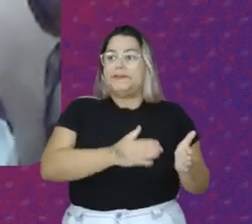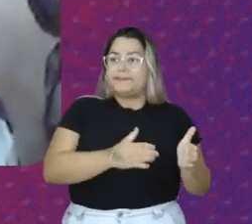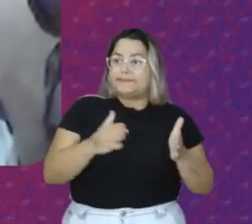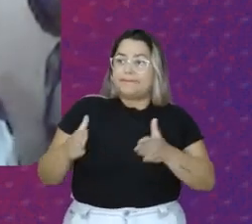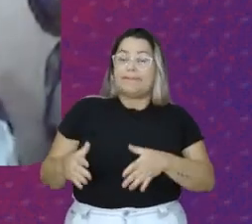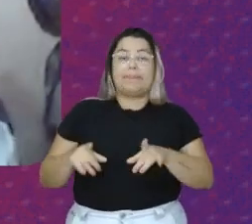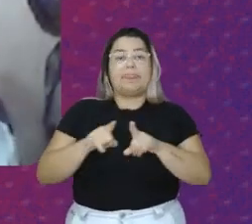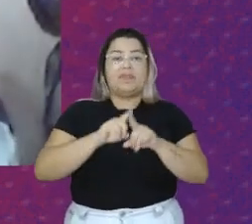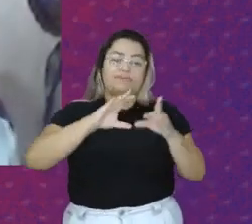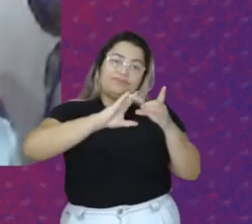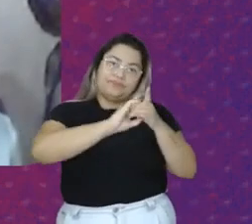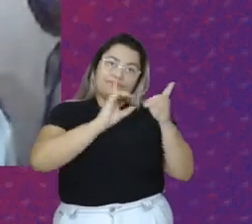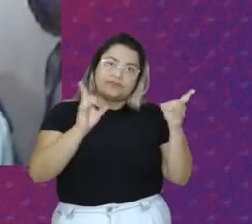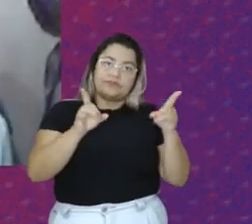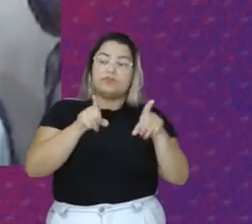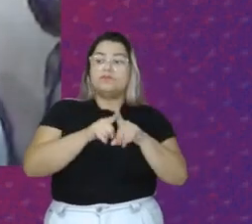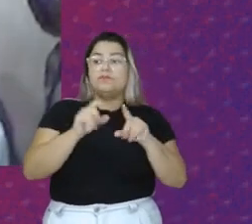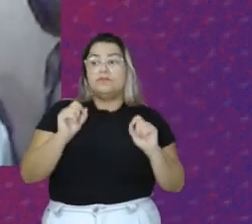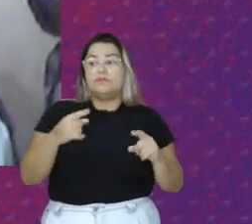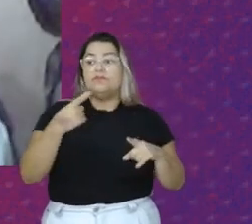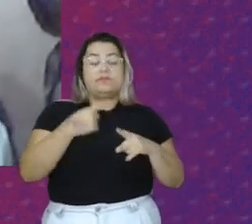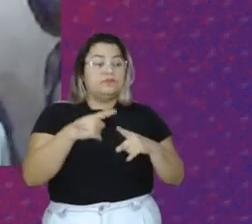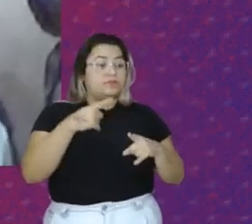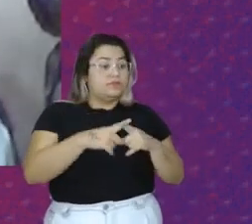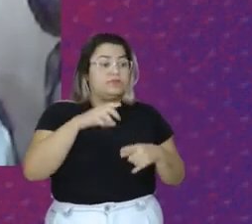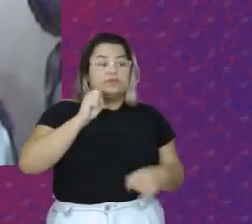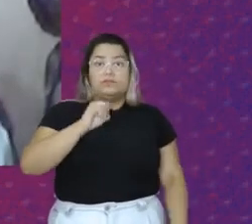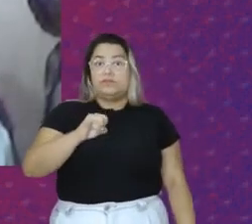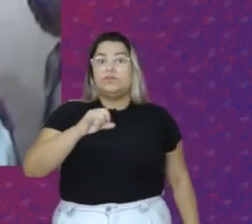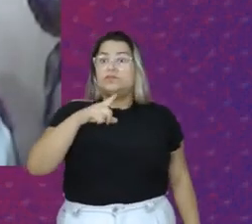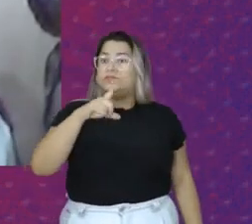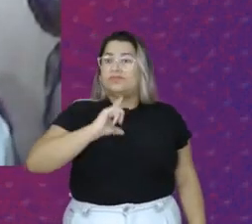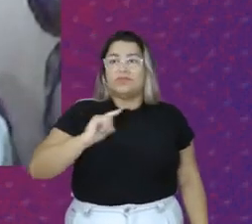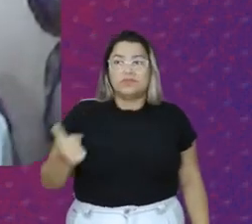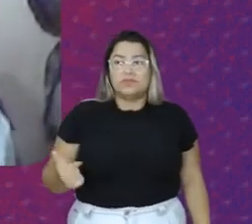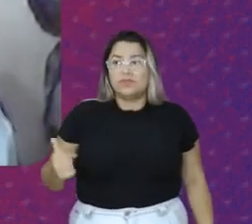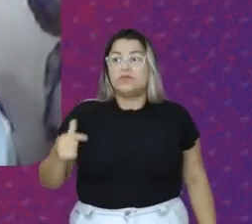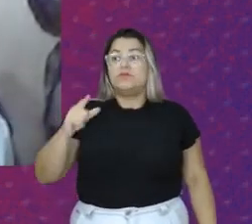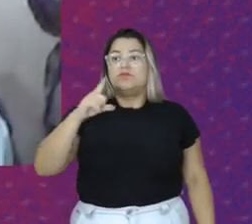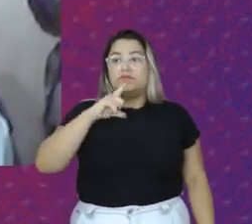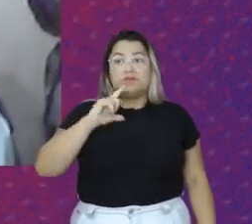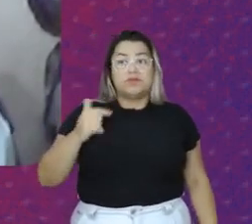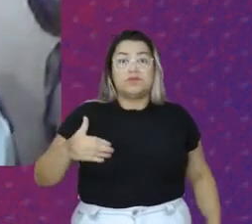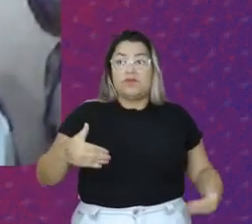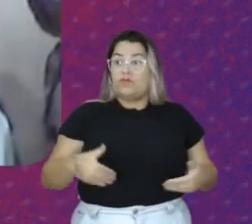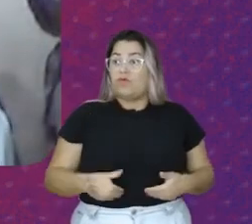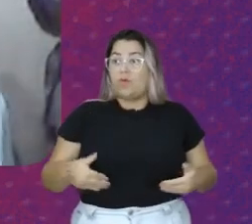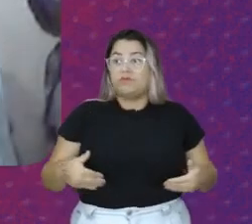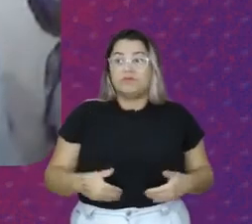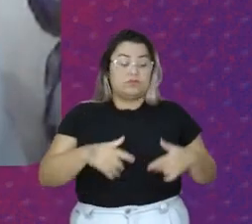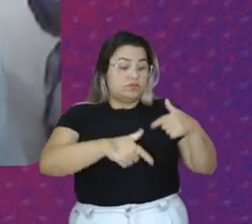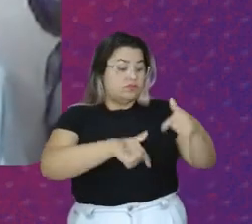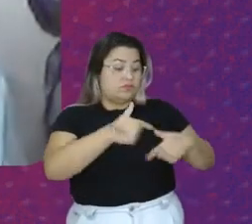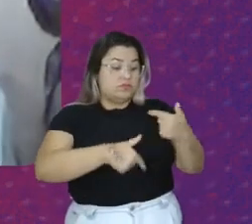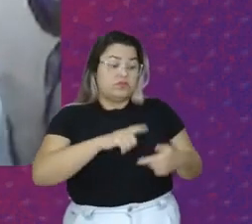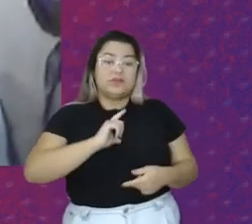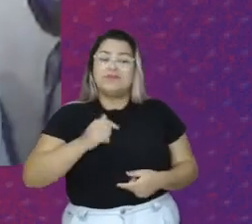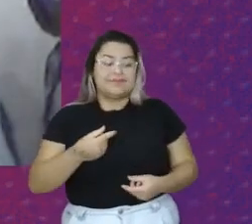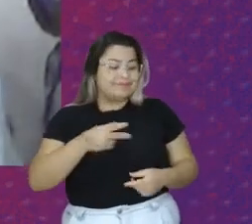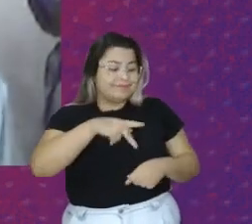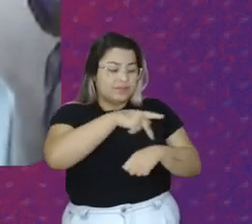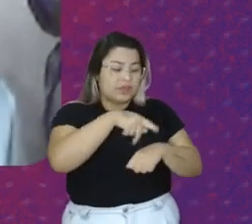de democratização, porque se você não tem fome, não tem emprego, você não tem saúde, que país